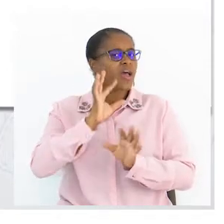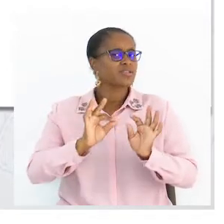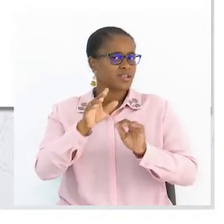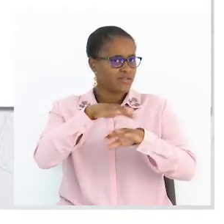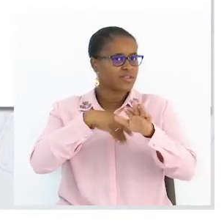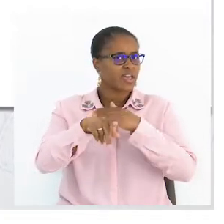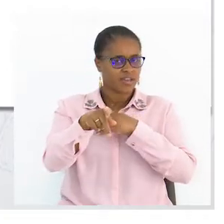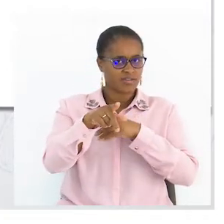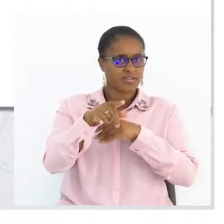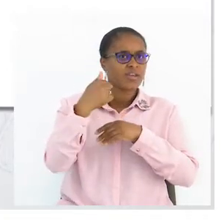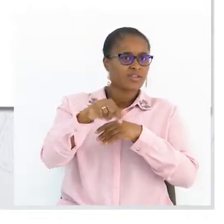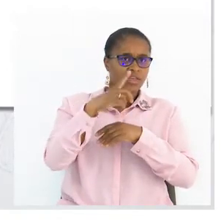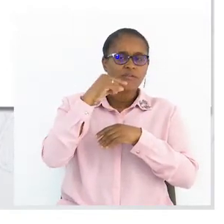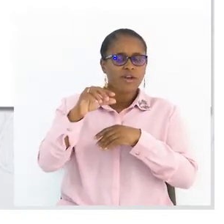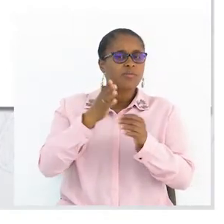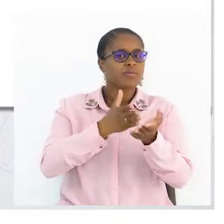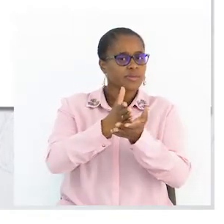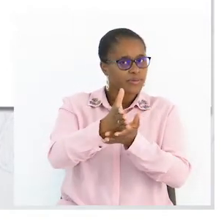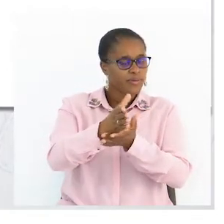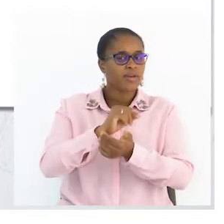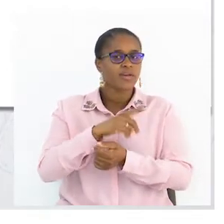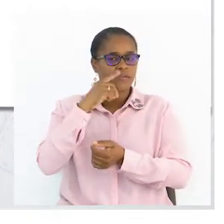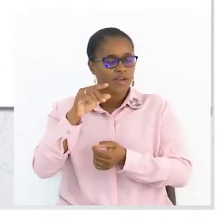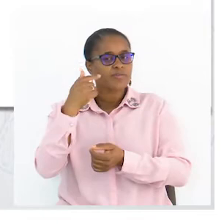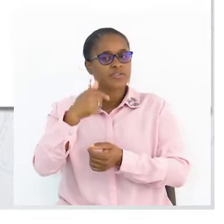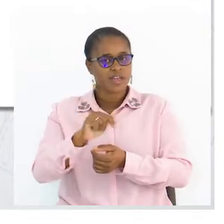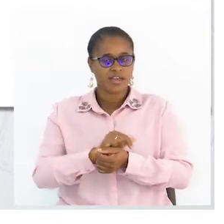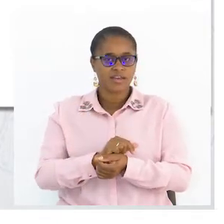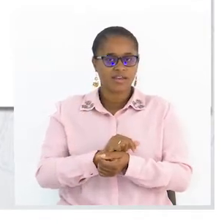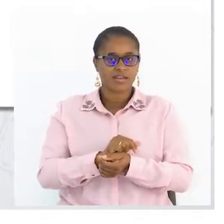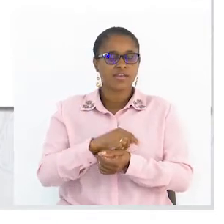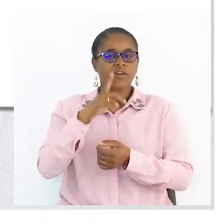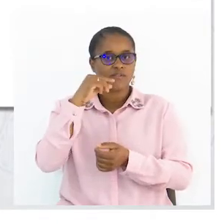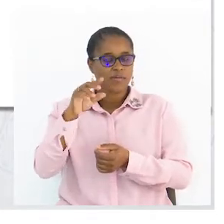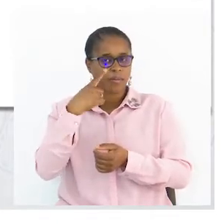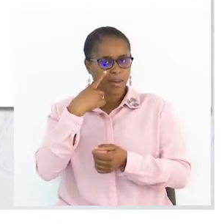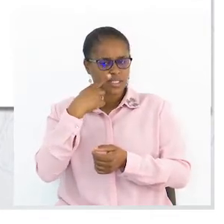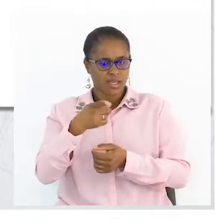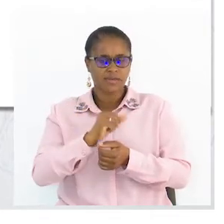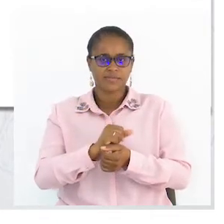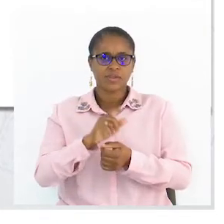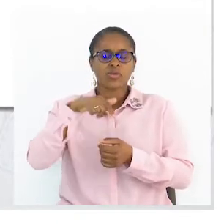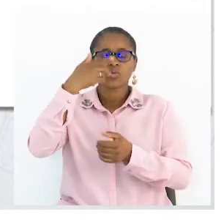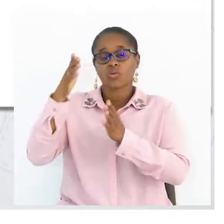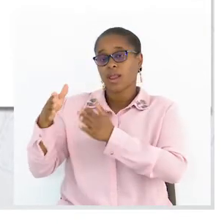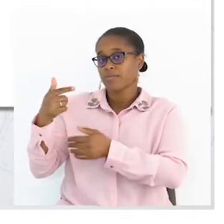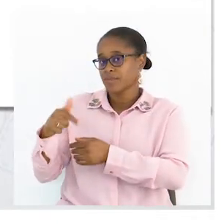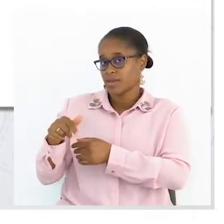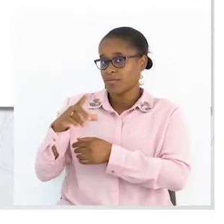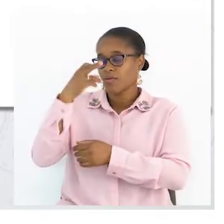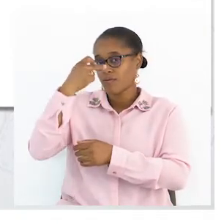fizeram. Temos o verbo continuar, o verbo estar, o verbo parecer. Do outro lado temos